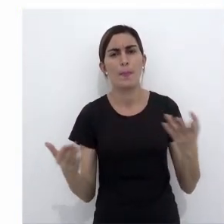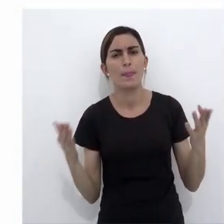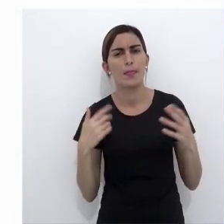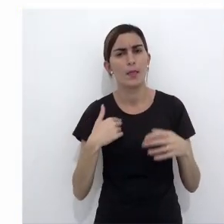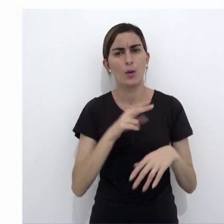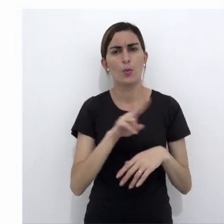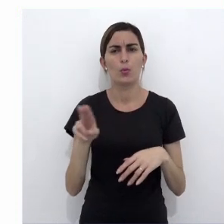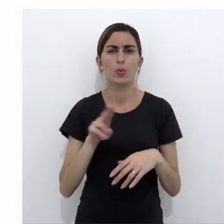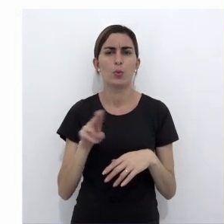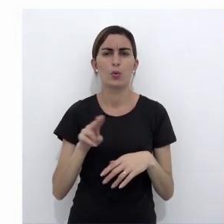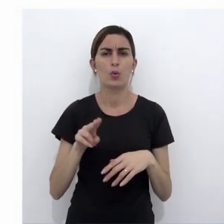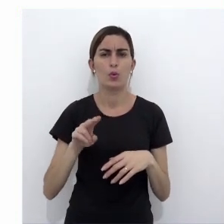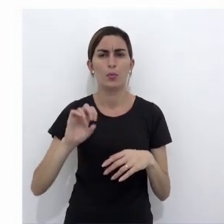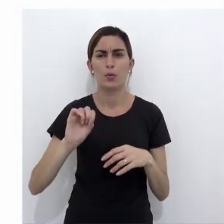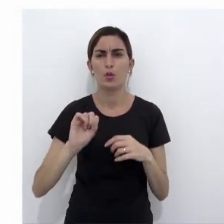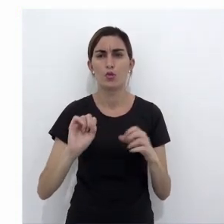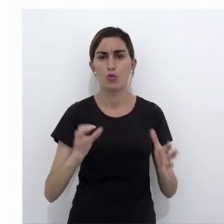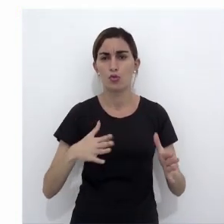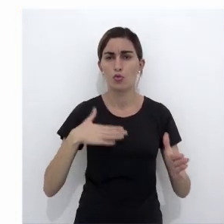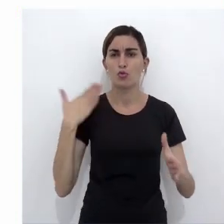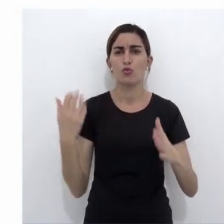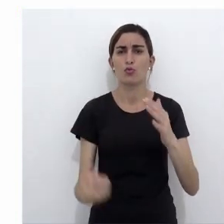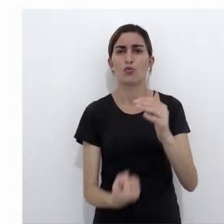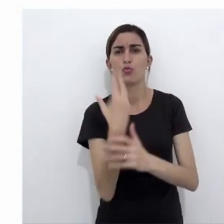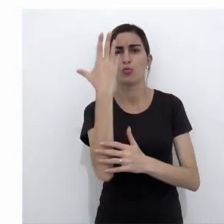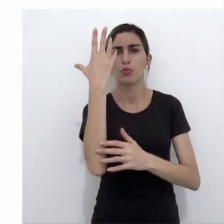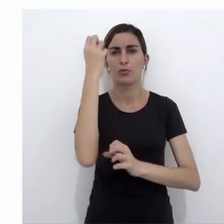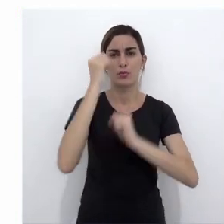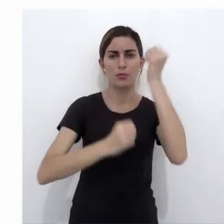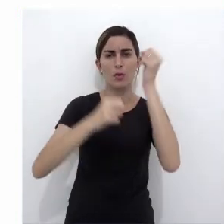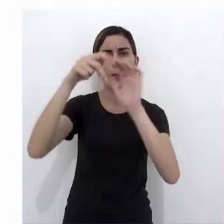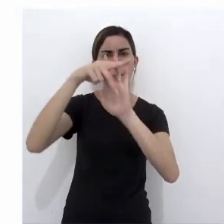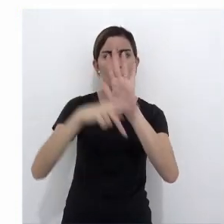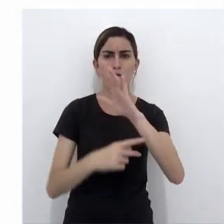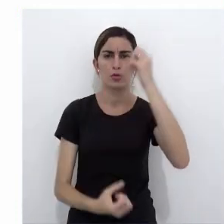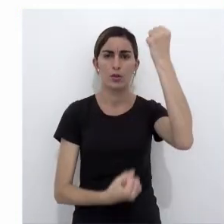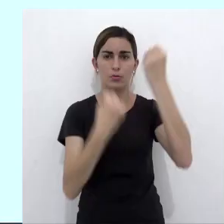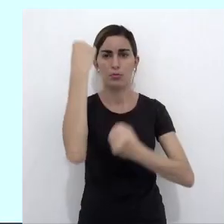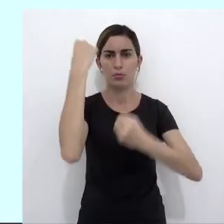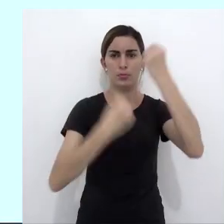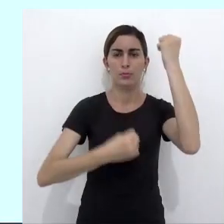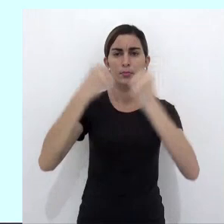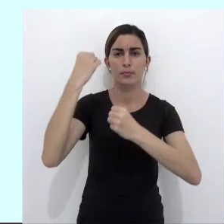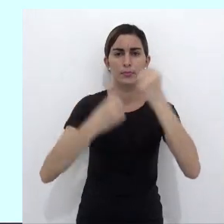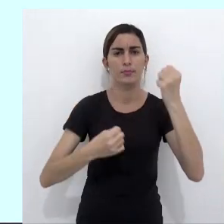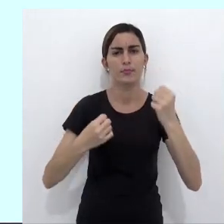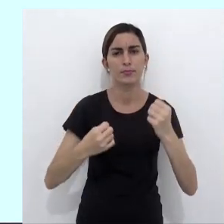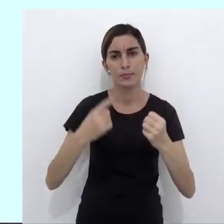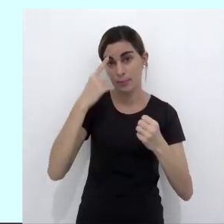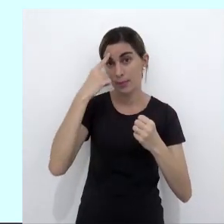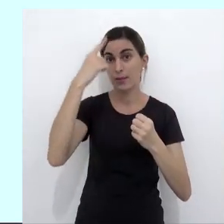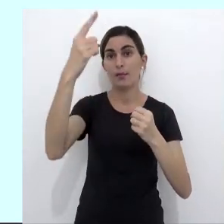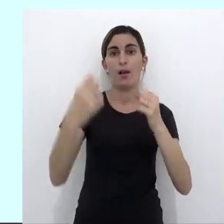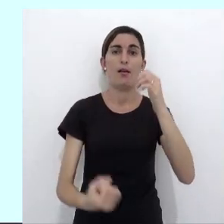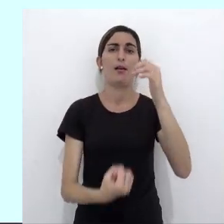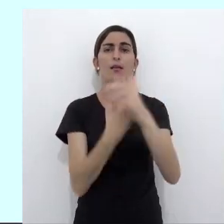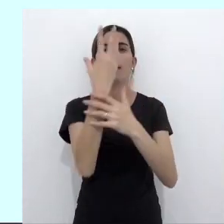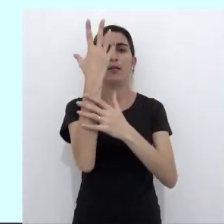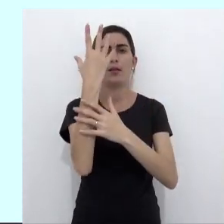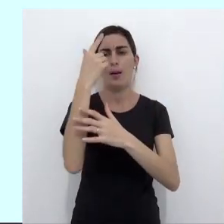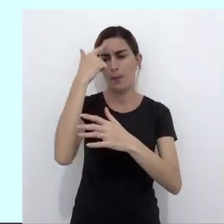de um surto industrial, um projeto industrial, não é? A ideia de se criar uma